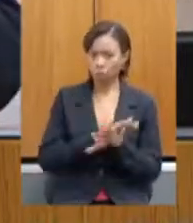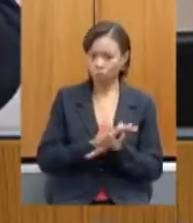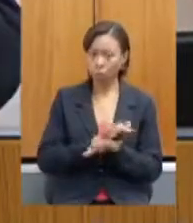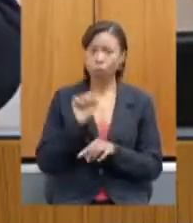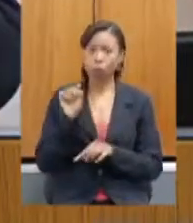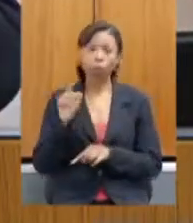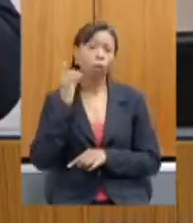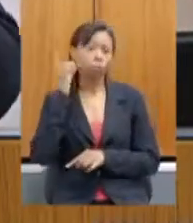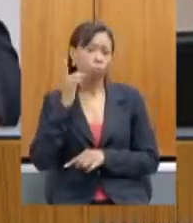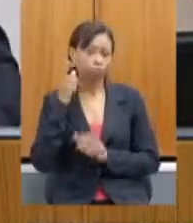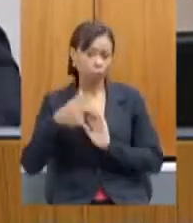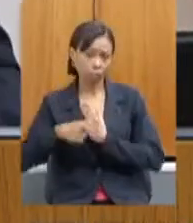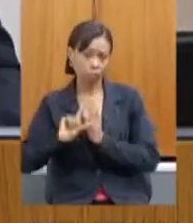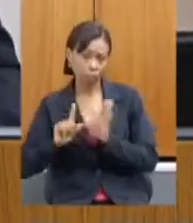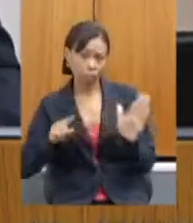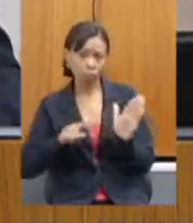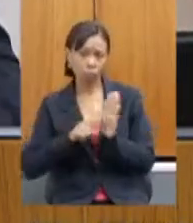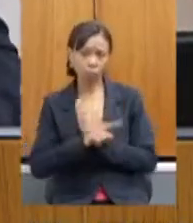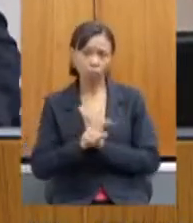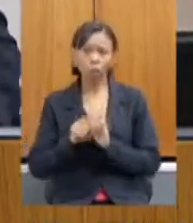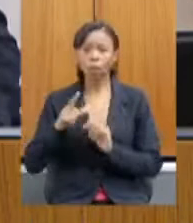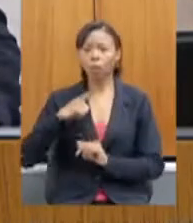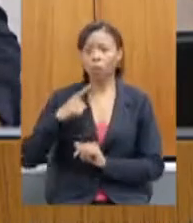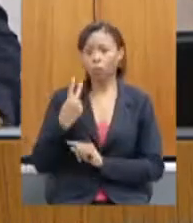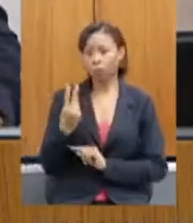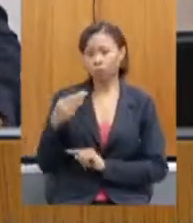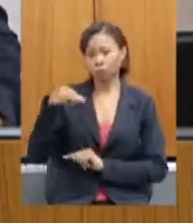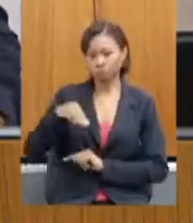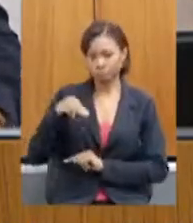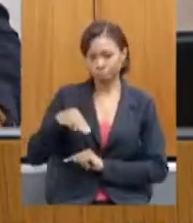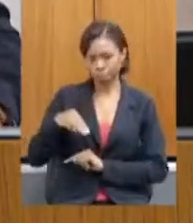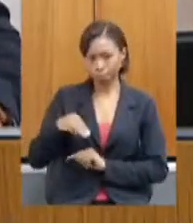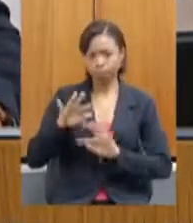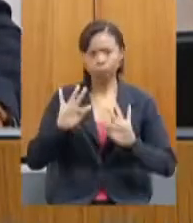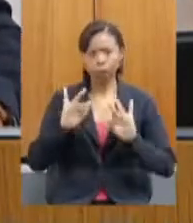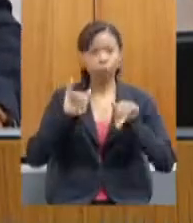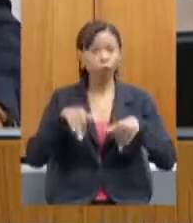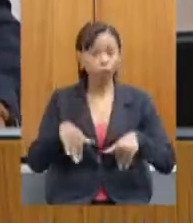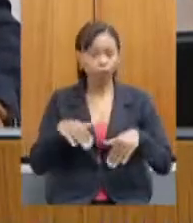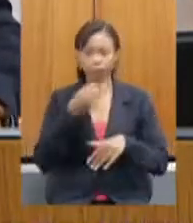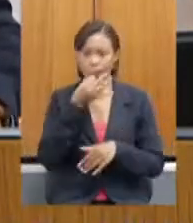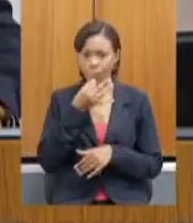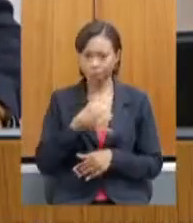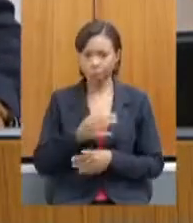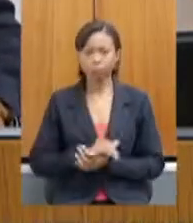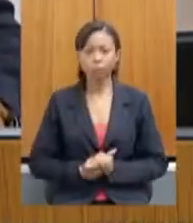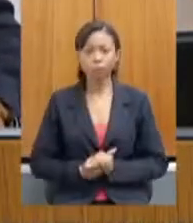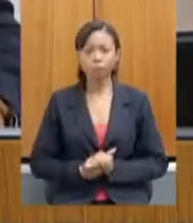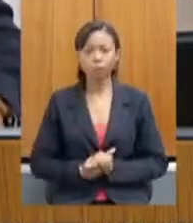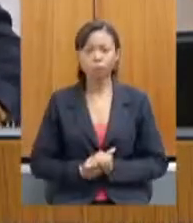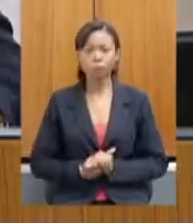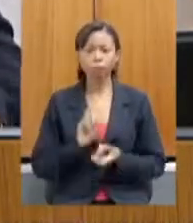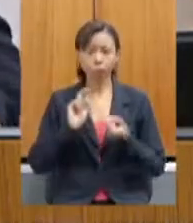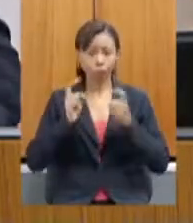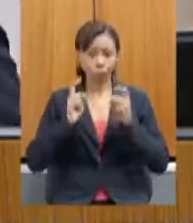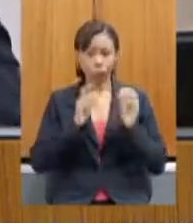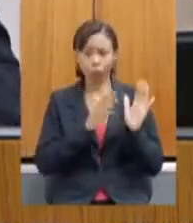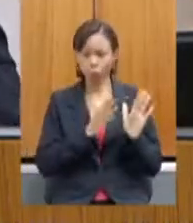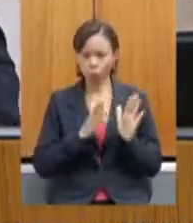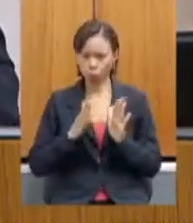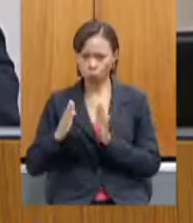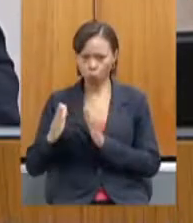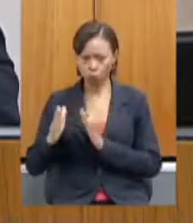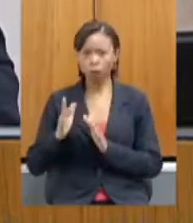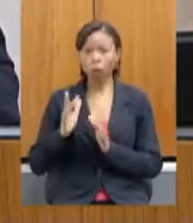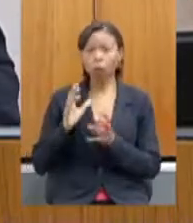interpelou disporá de dois minutos para as suas considerações finais. No decorrer da reunião, as deputadas e